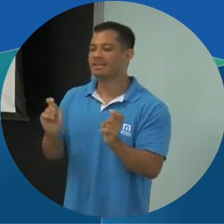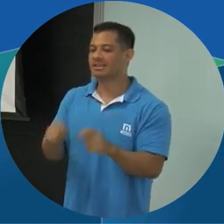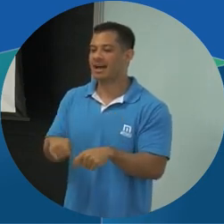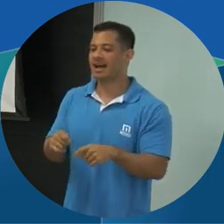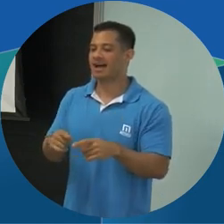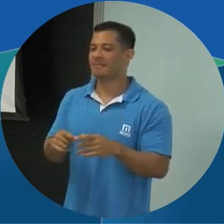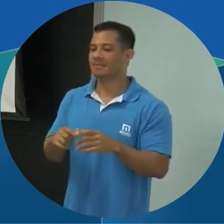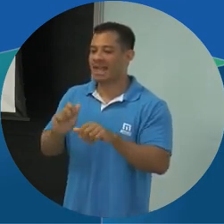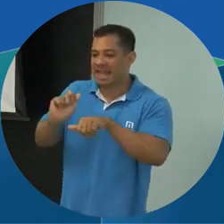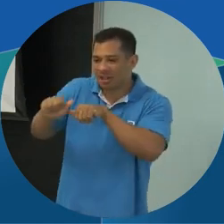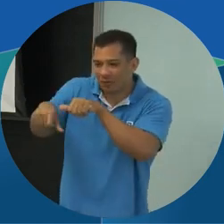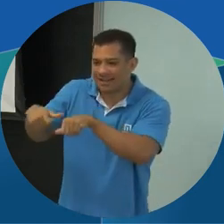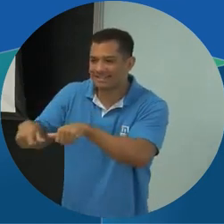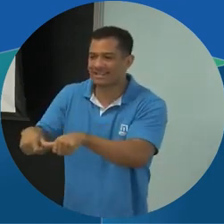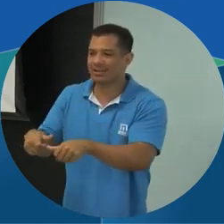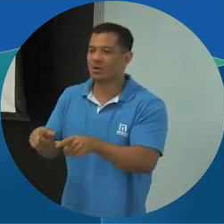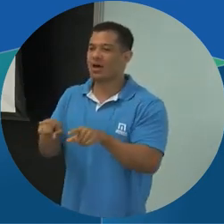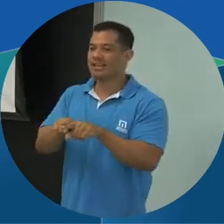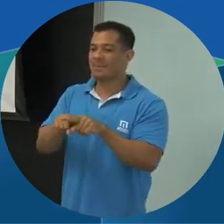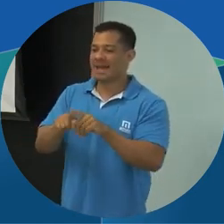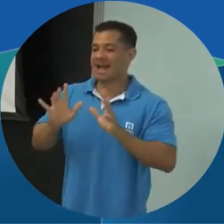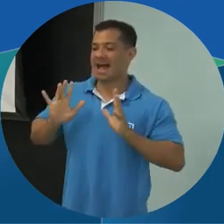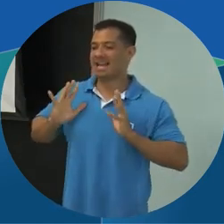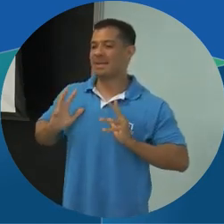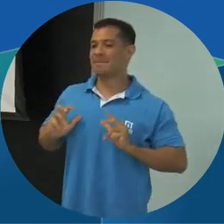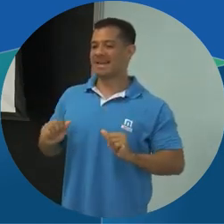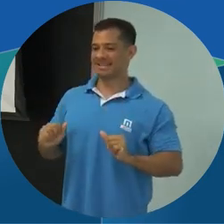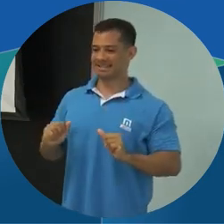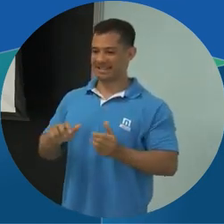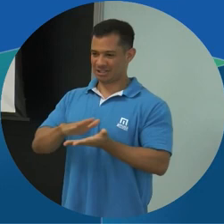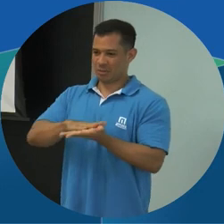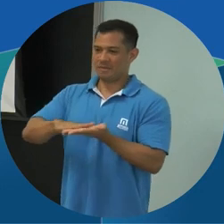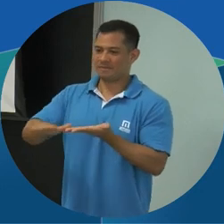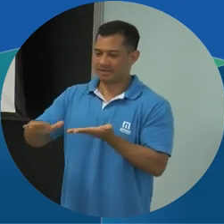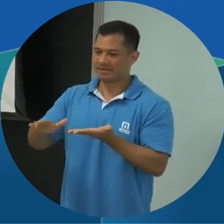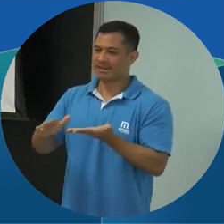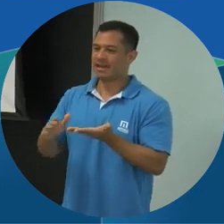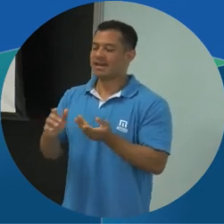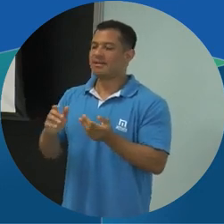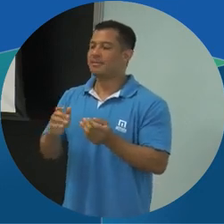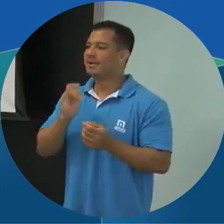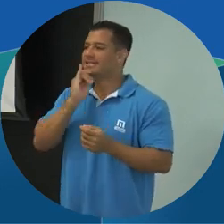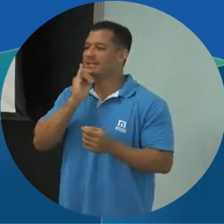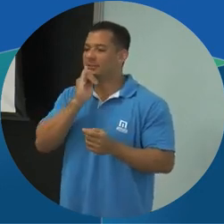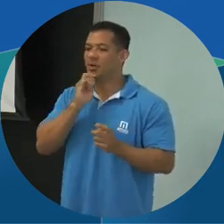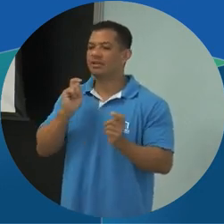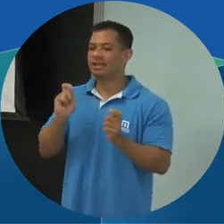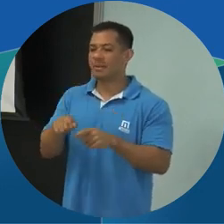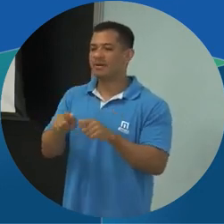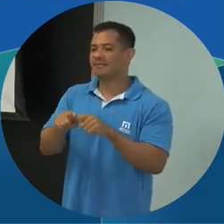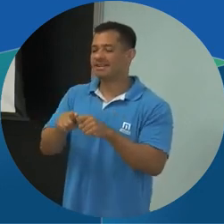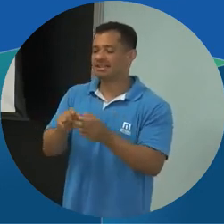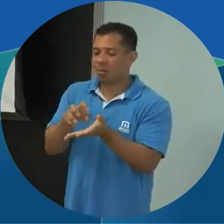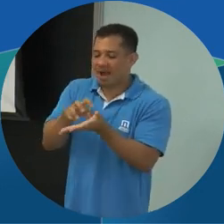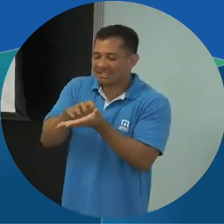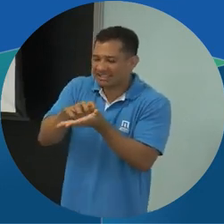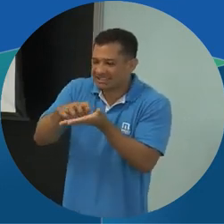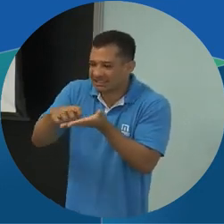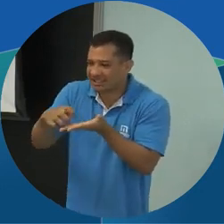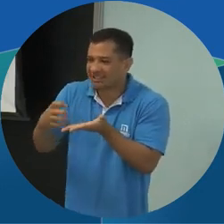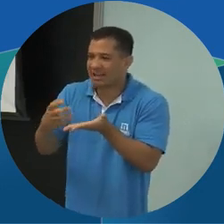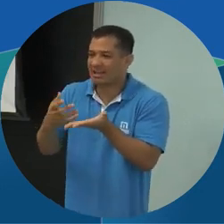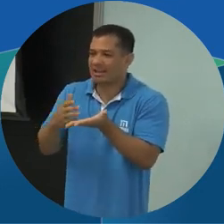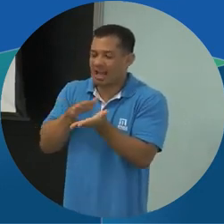renovação e com a limpeza dessa superfície. Eu posso fazer algum tipo de remoção de alguma incrustação, eu